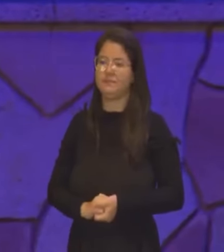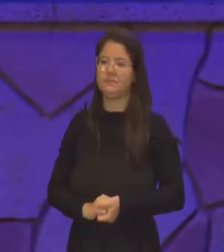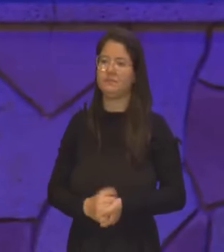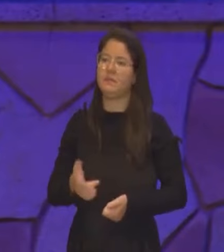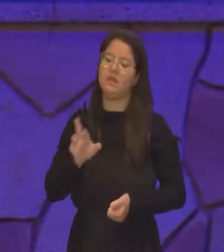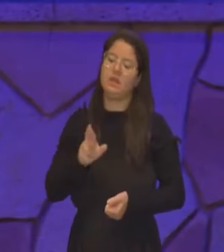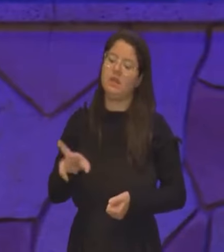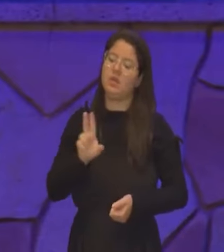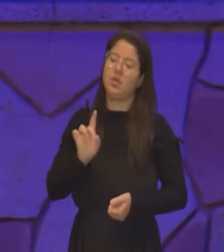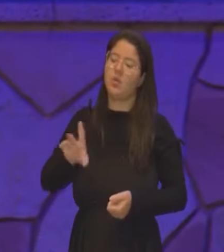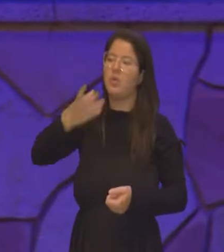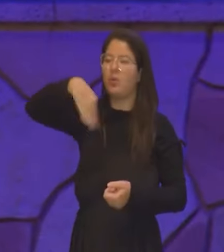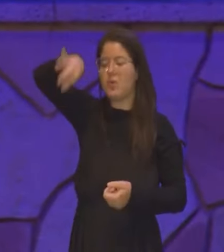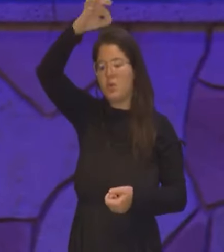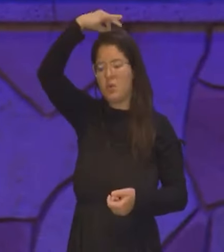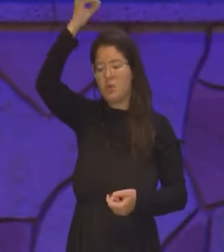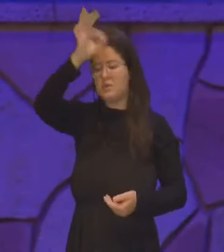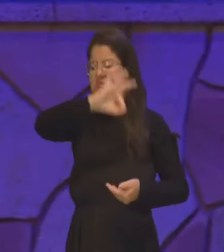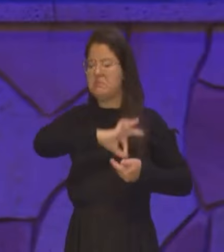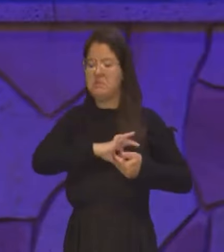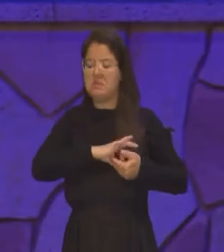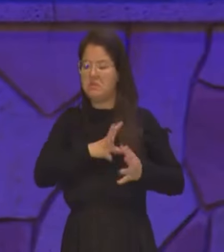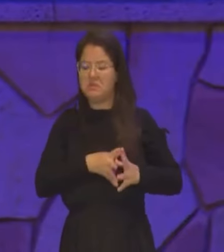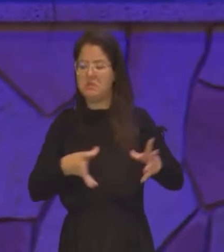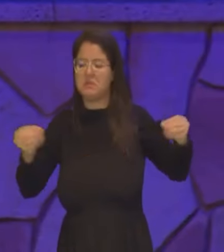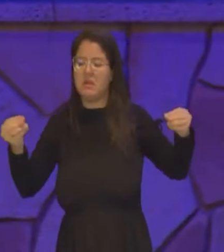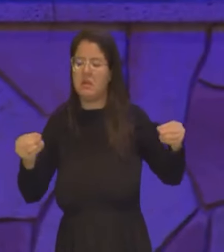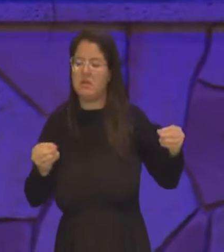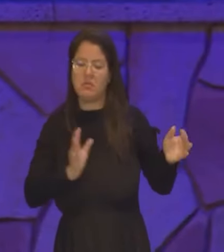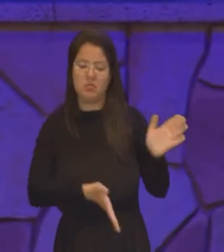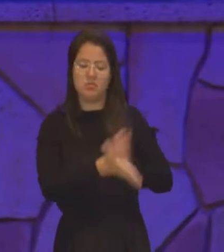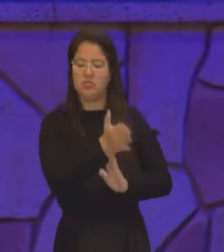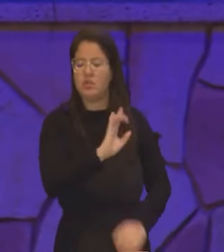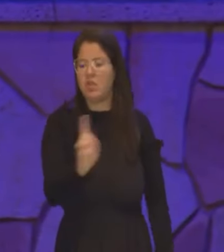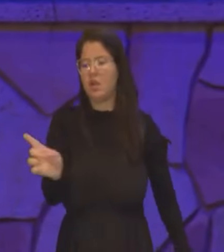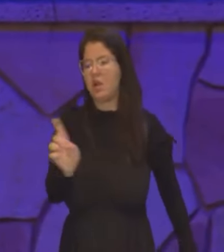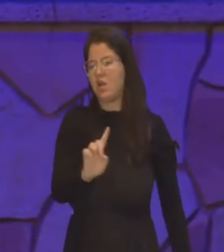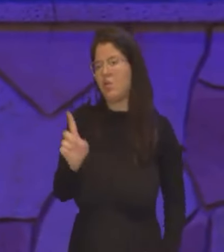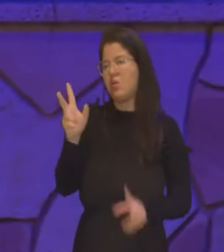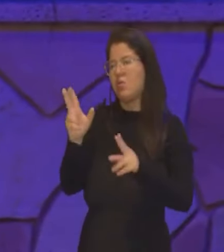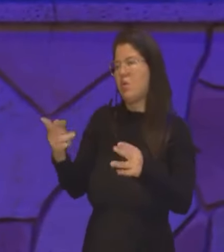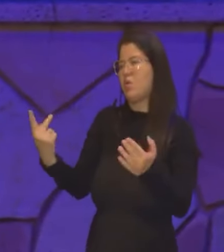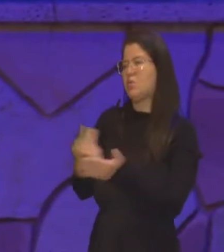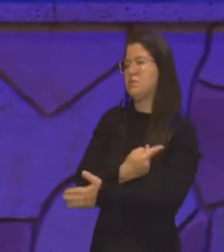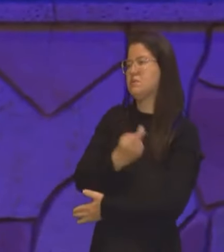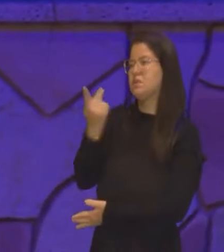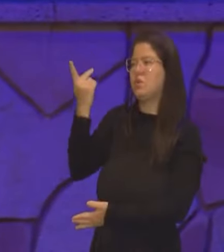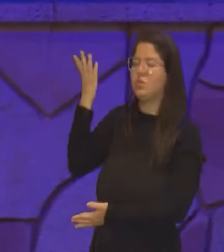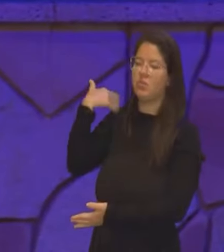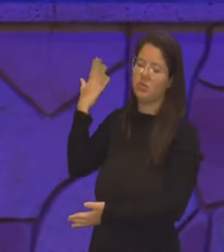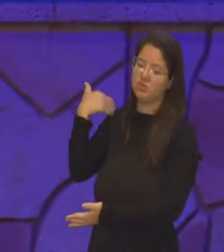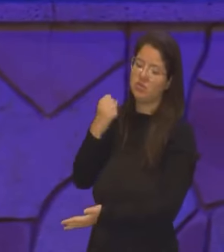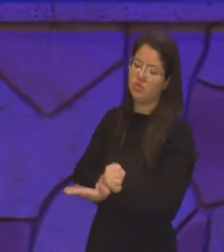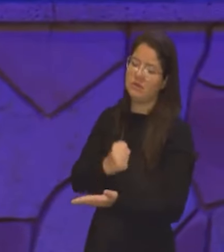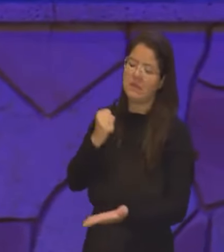Não é um Espírito que vinha e depois saía, como acontecia no Antigo Testamento. Ele está apontando